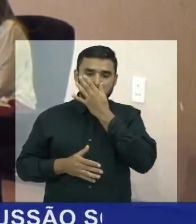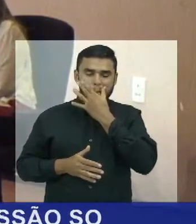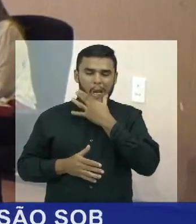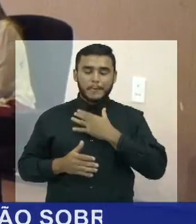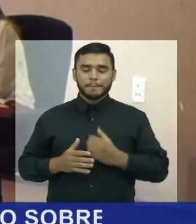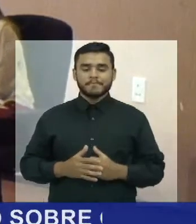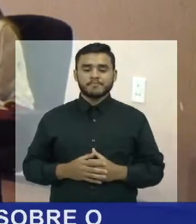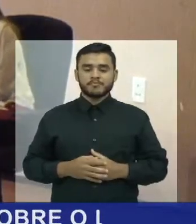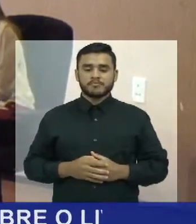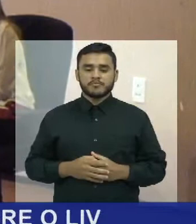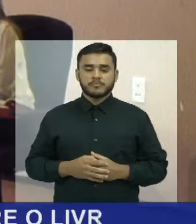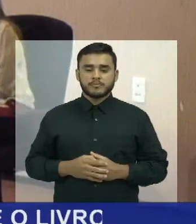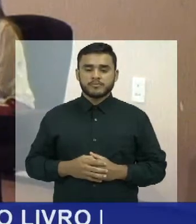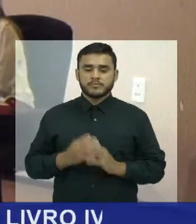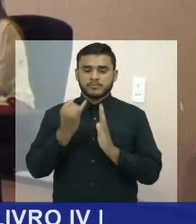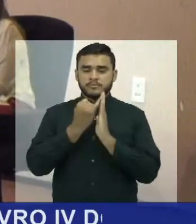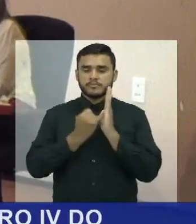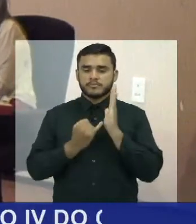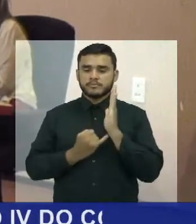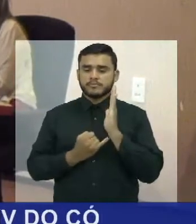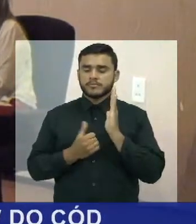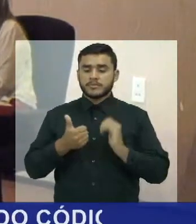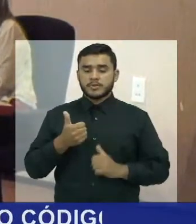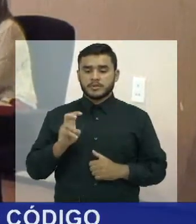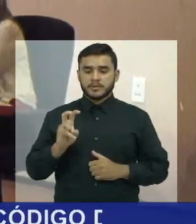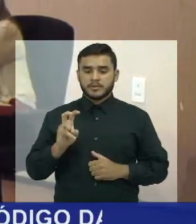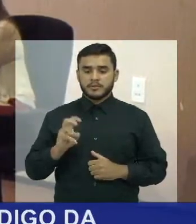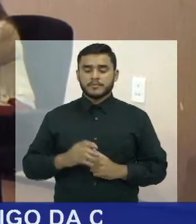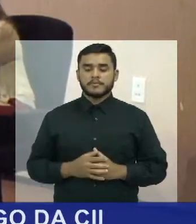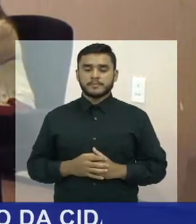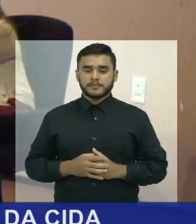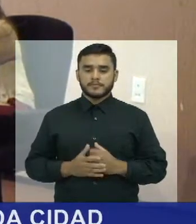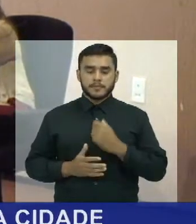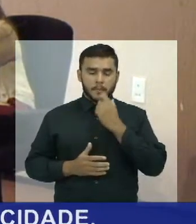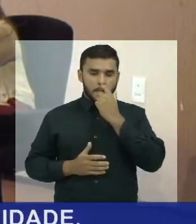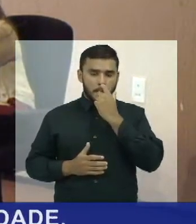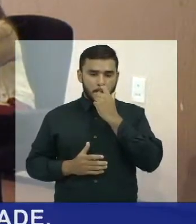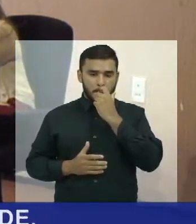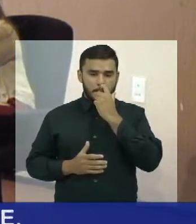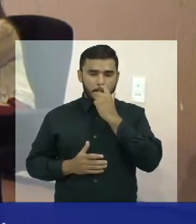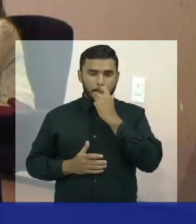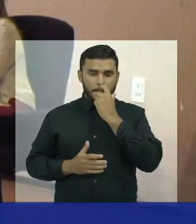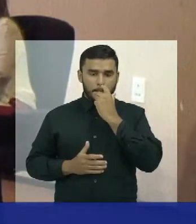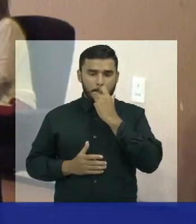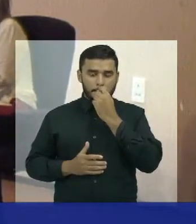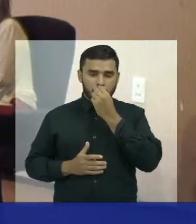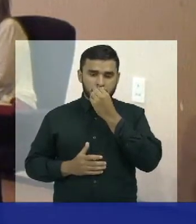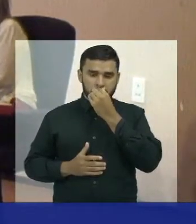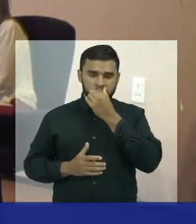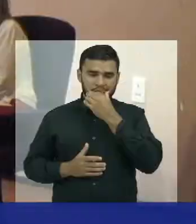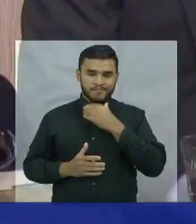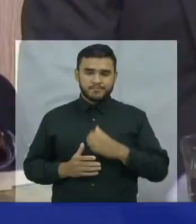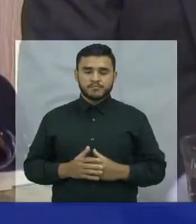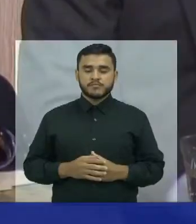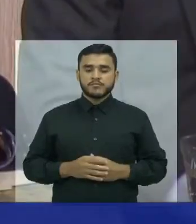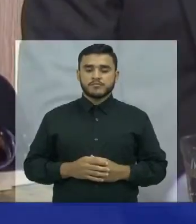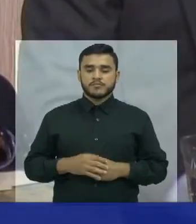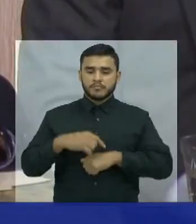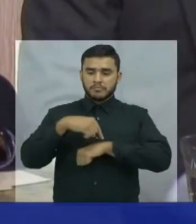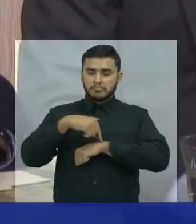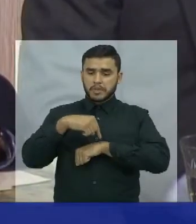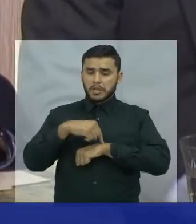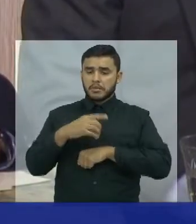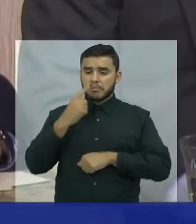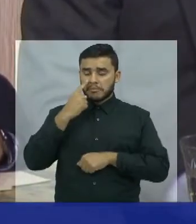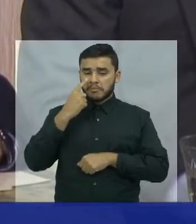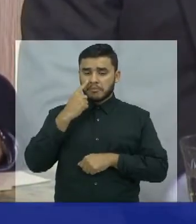nós temos 15 inscritos, tá? 15 inscritos. Tem essa questão do tempo, que o Rubinho está